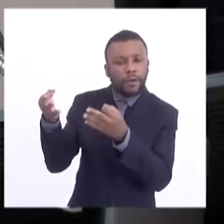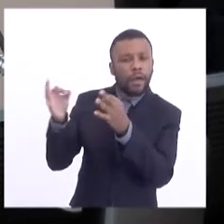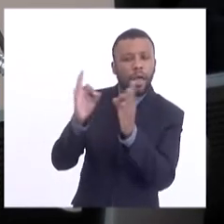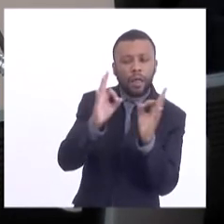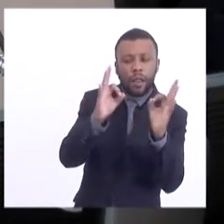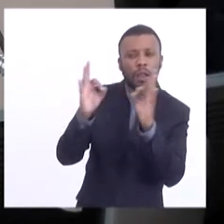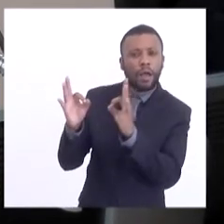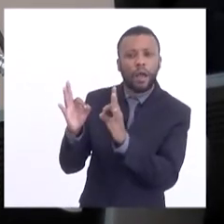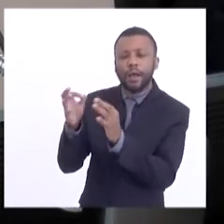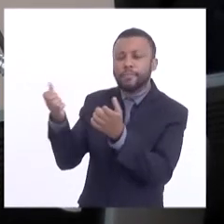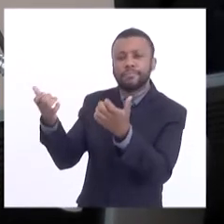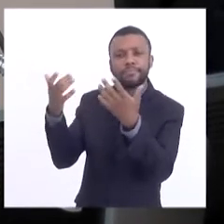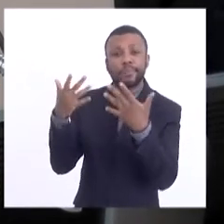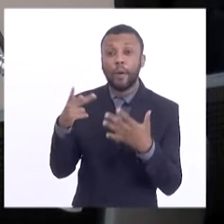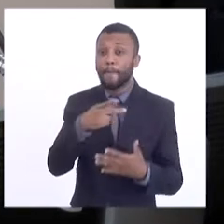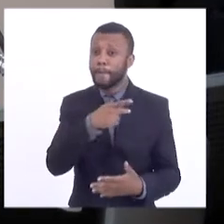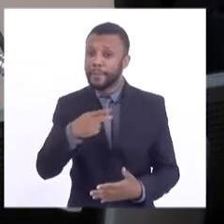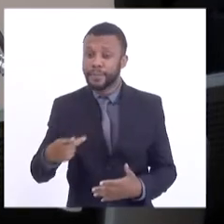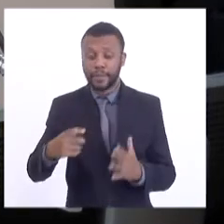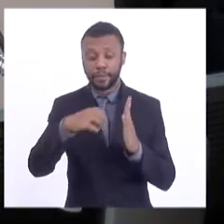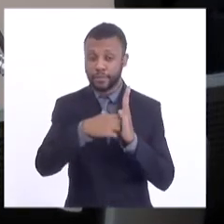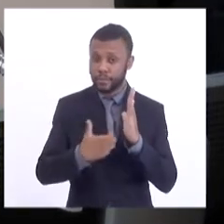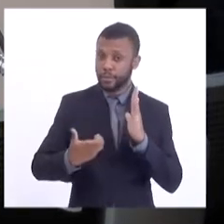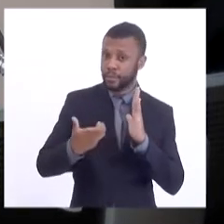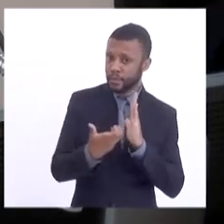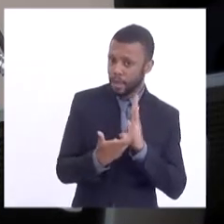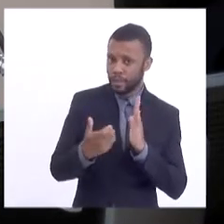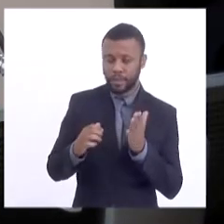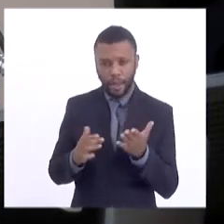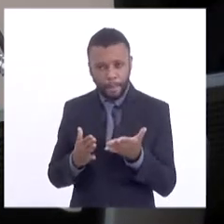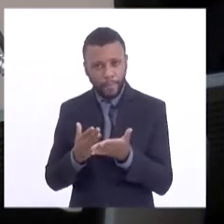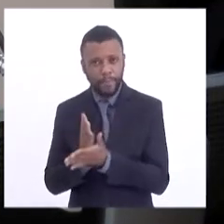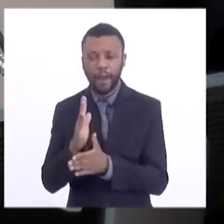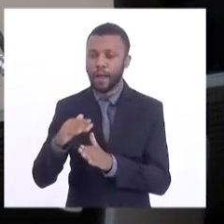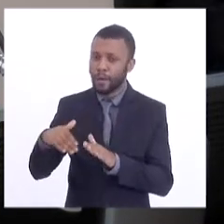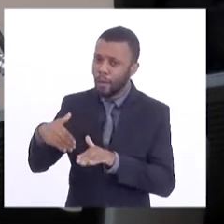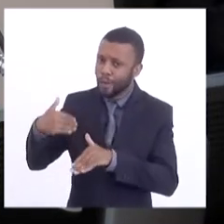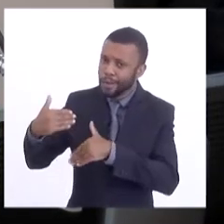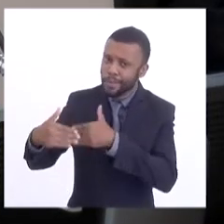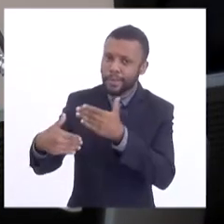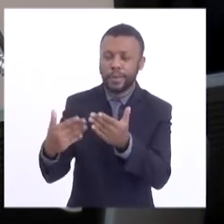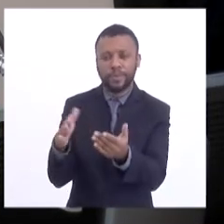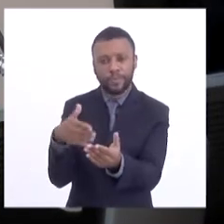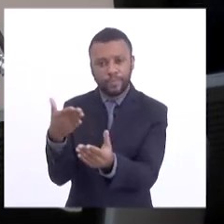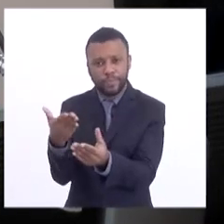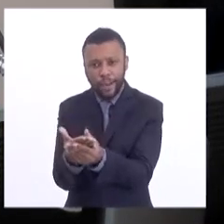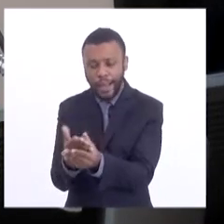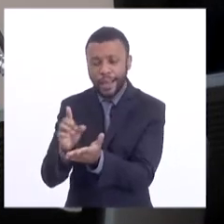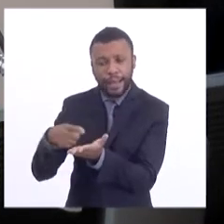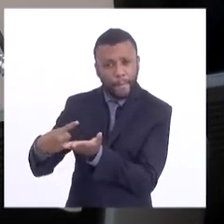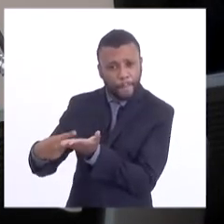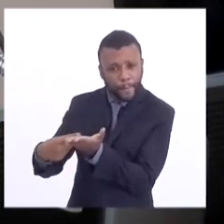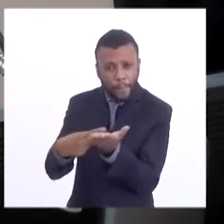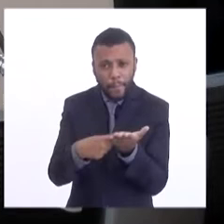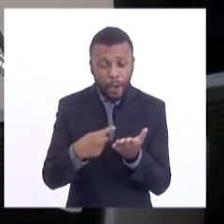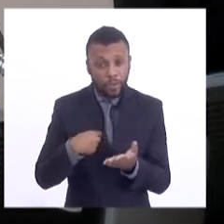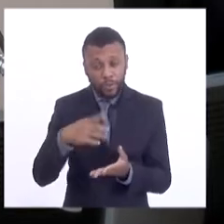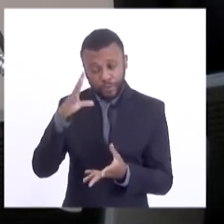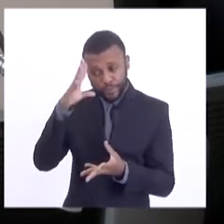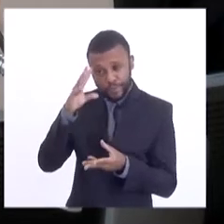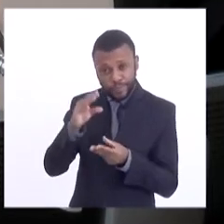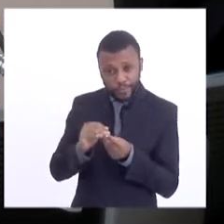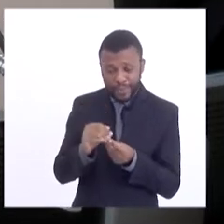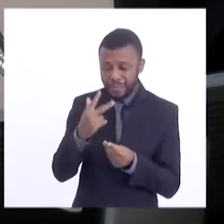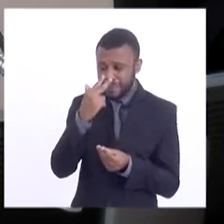senado ao aprovar da andamento aquela tratativa no meu entendimento